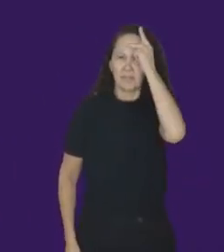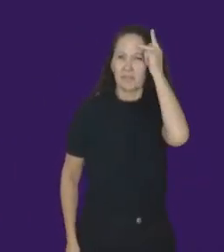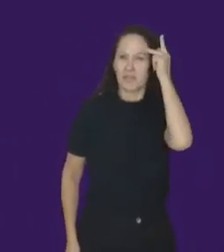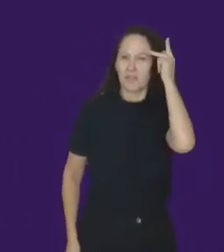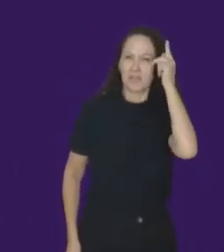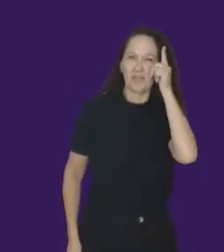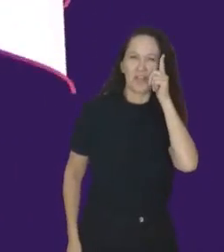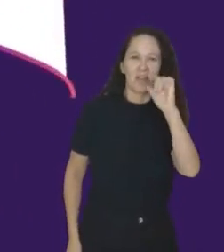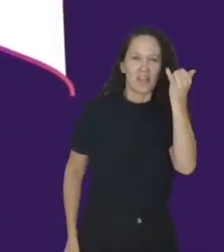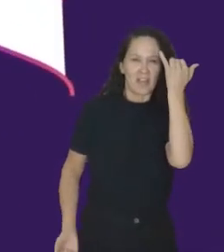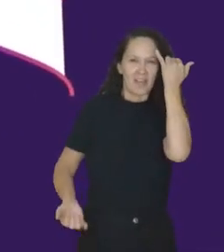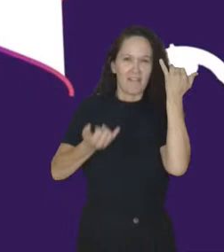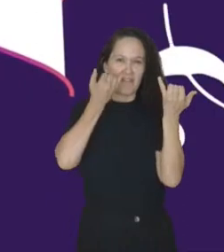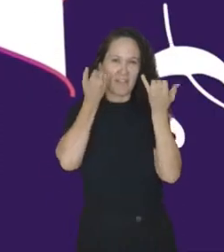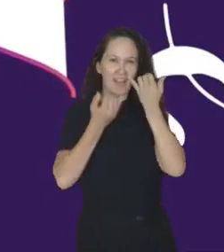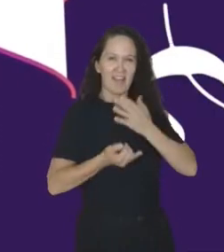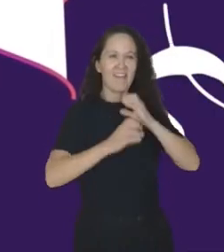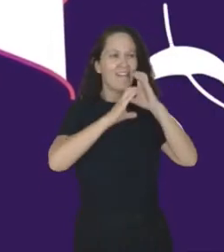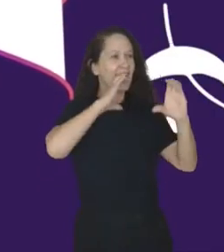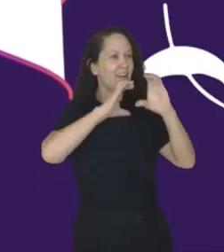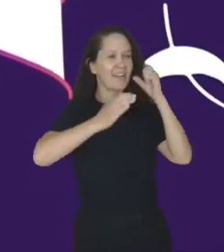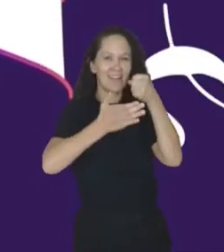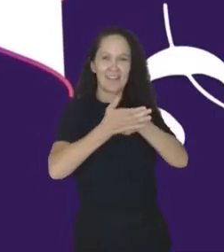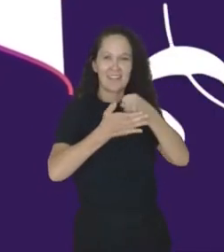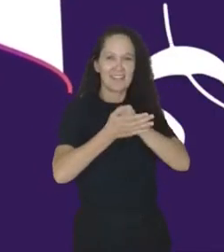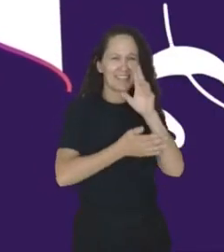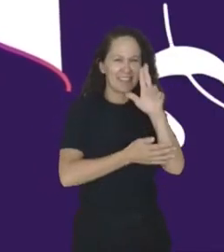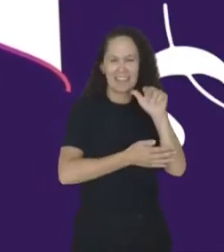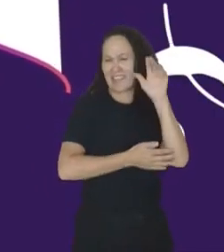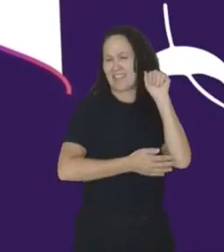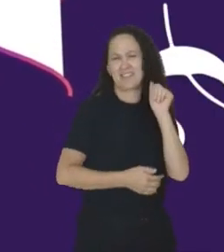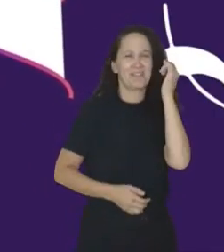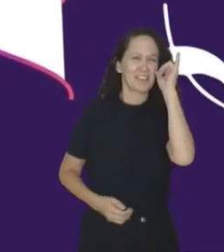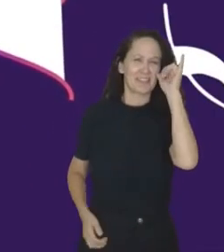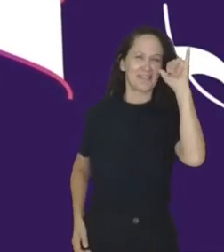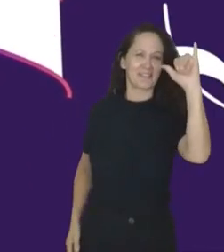Ninguém vai me impedir de cantar e lutar.